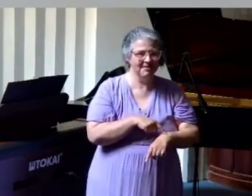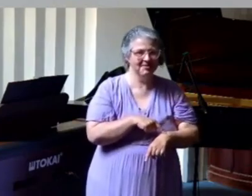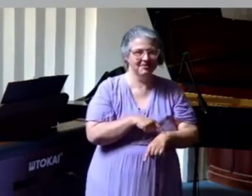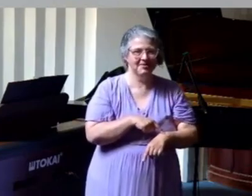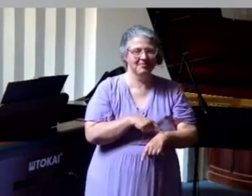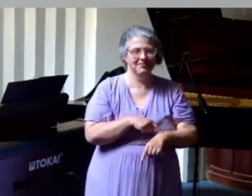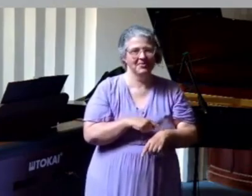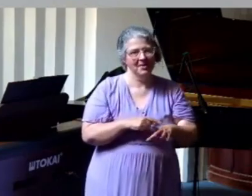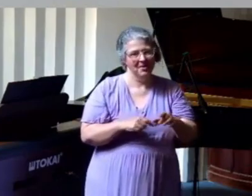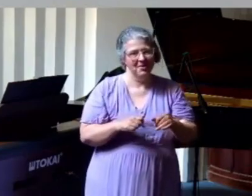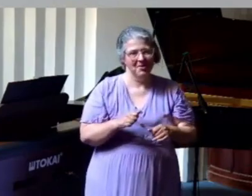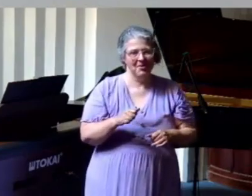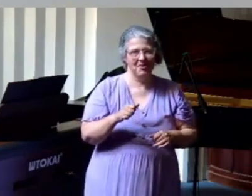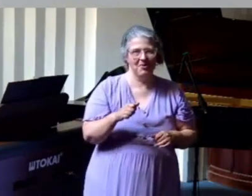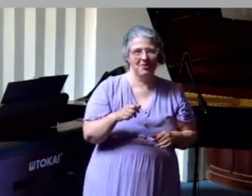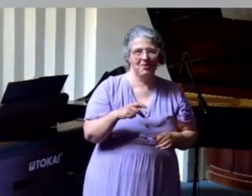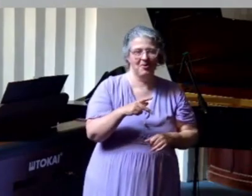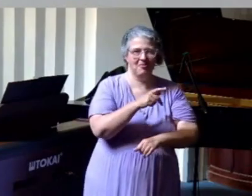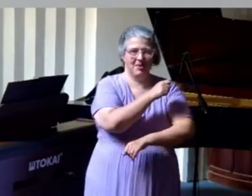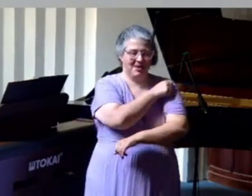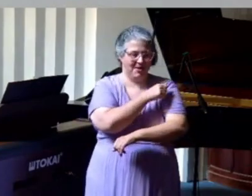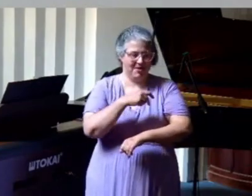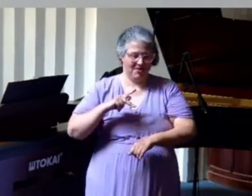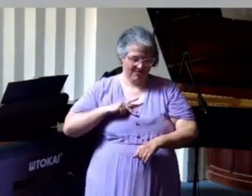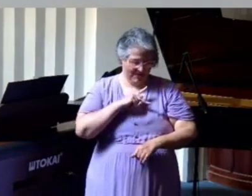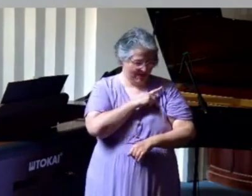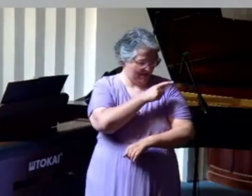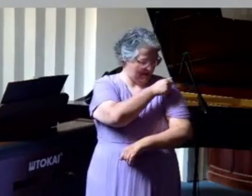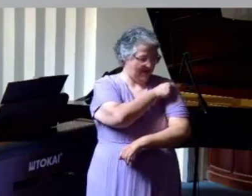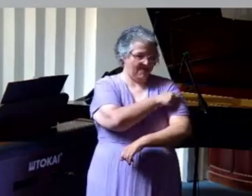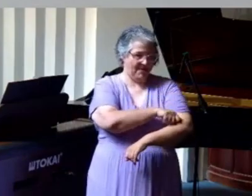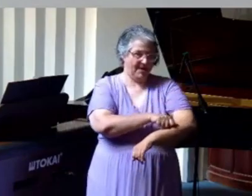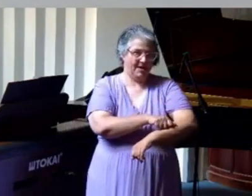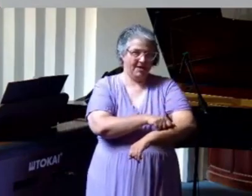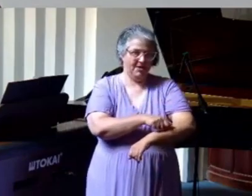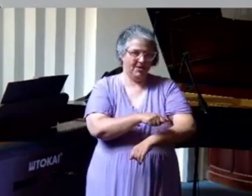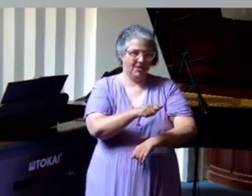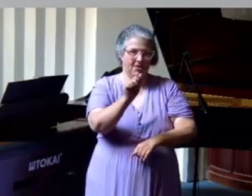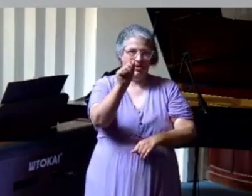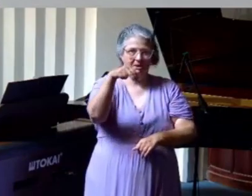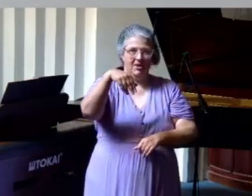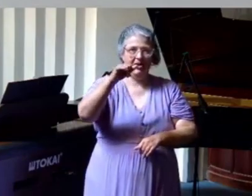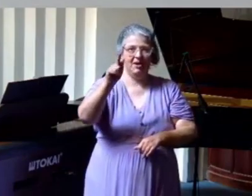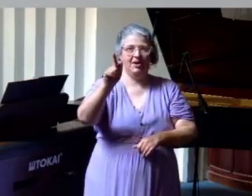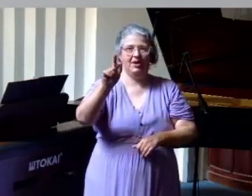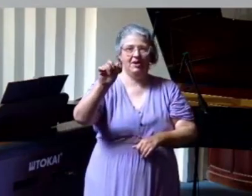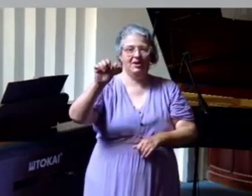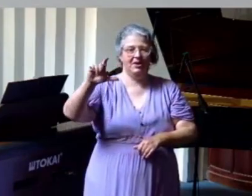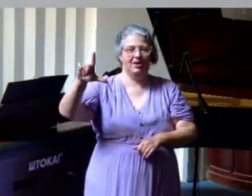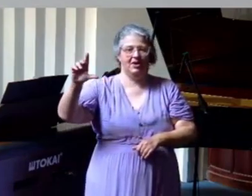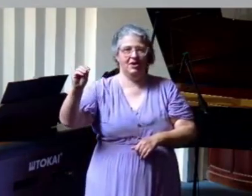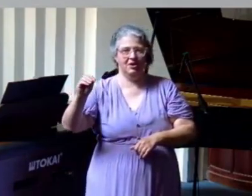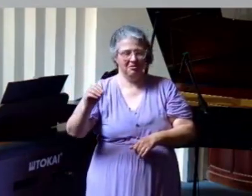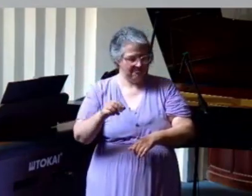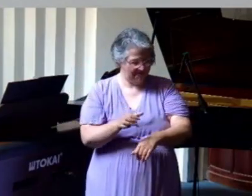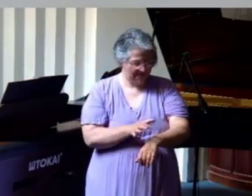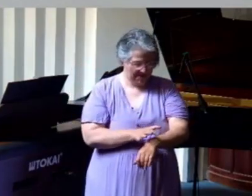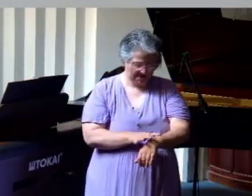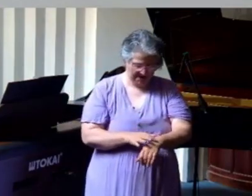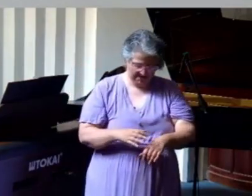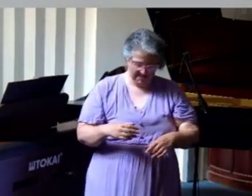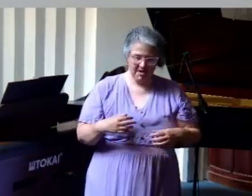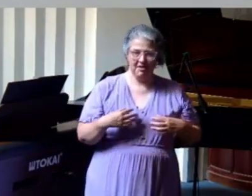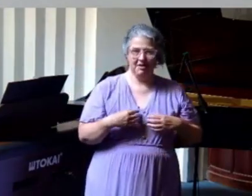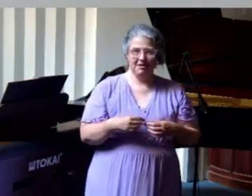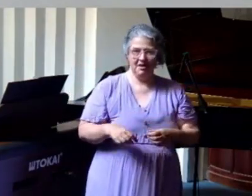de bolso, né? Colocava no bolso, tirava, uma chiqueza tirar um relógio do bolso e ver, né? E outros irmãos